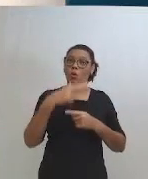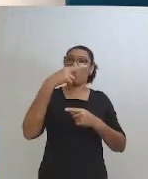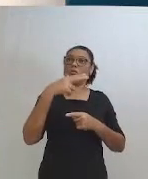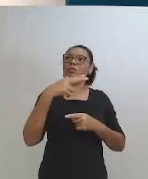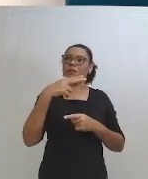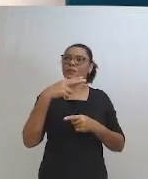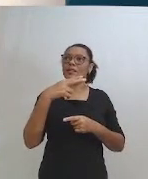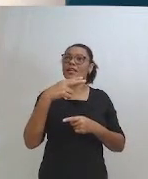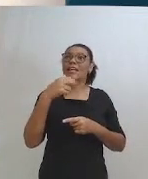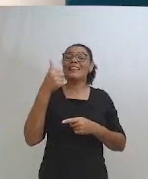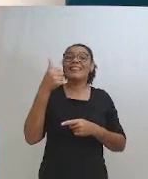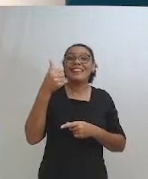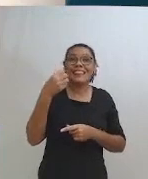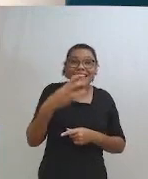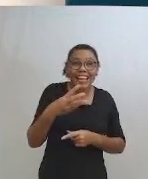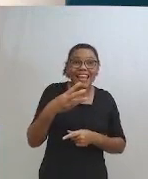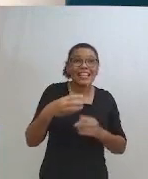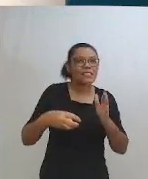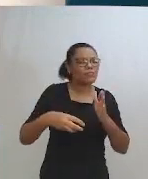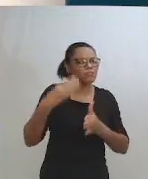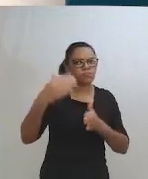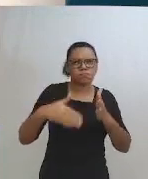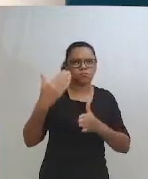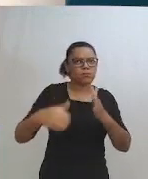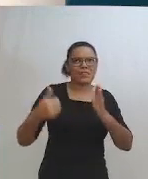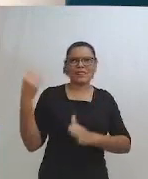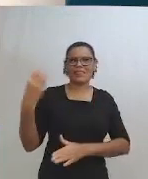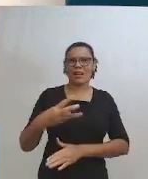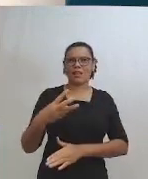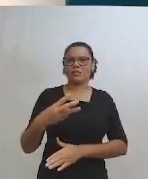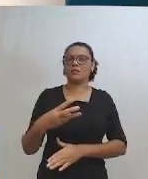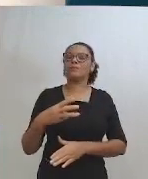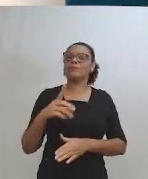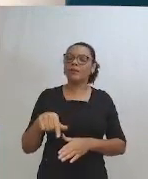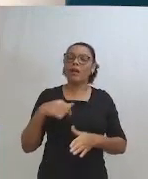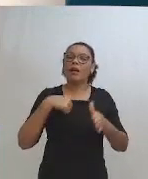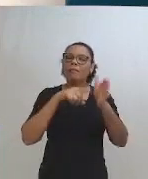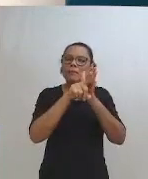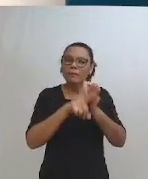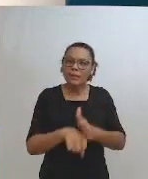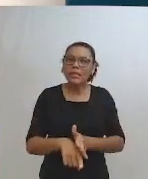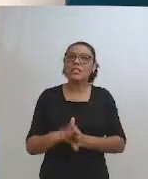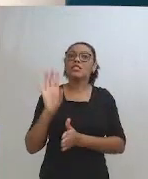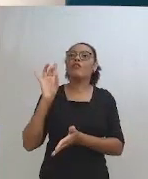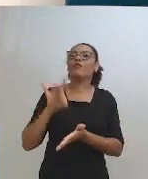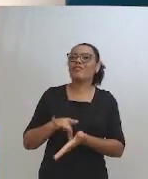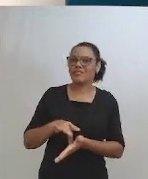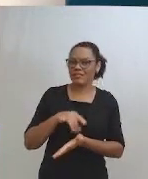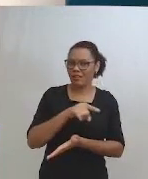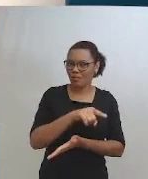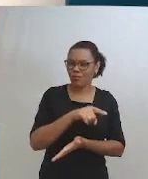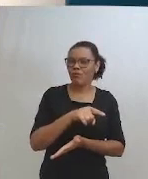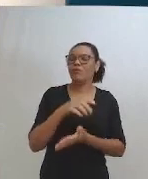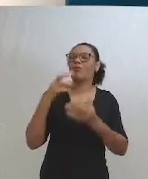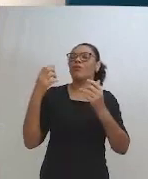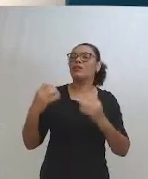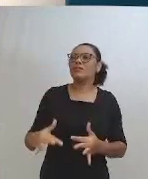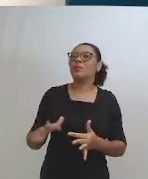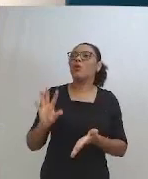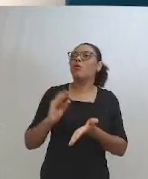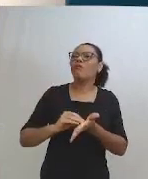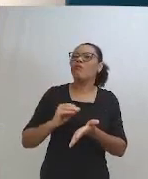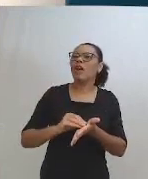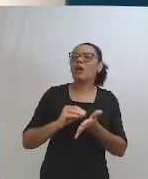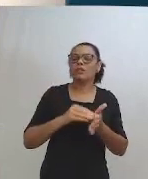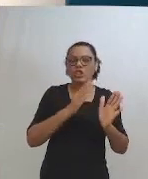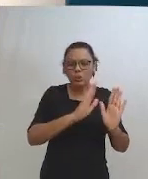vezes. A própria perícia oficial enfatiza a falta de sequência lógica do